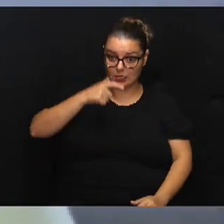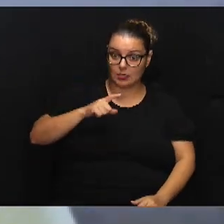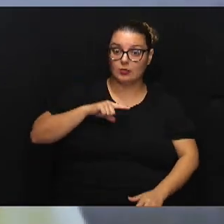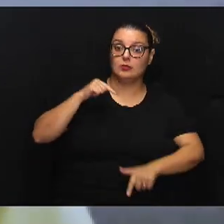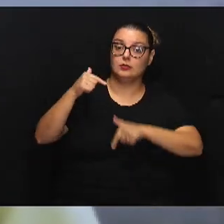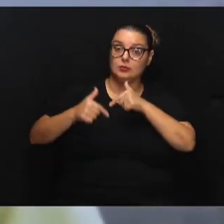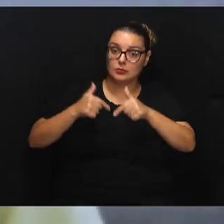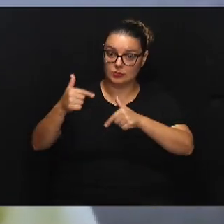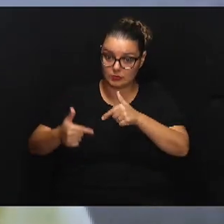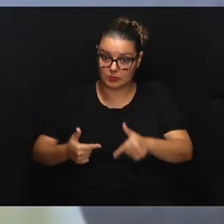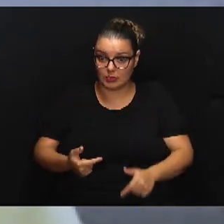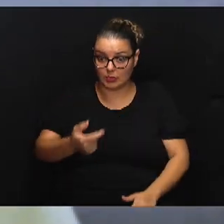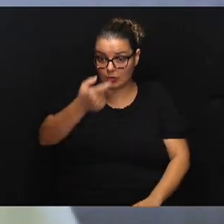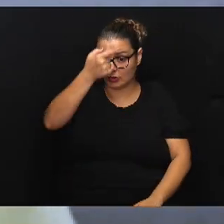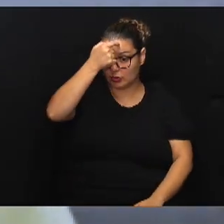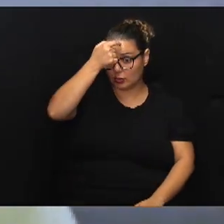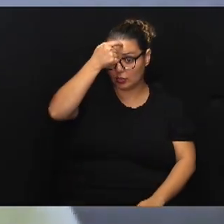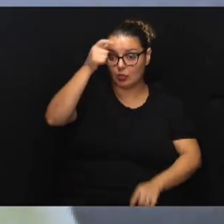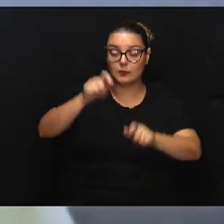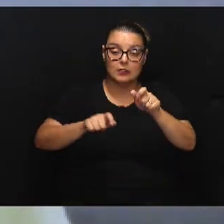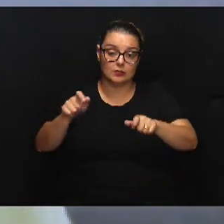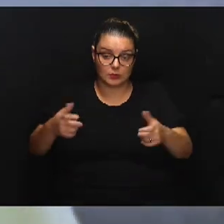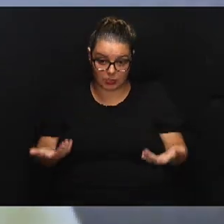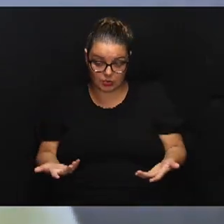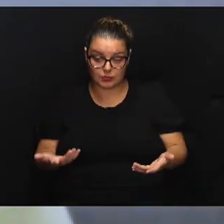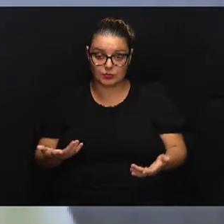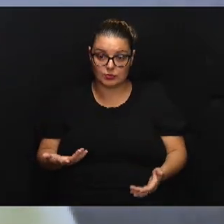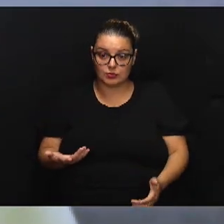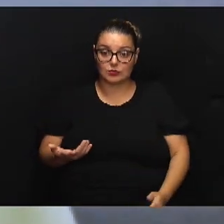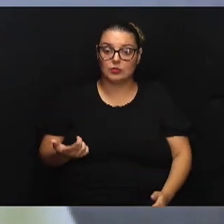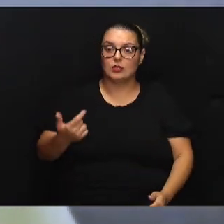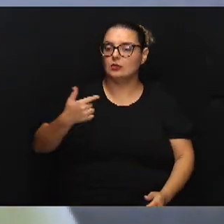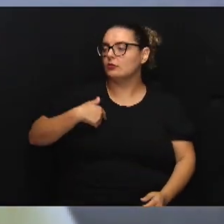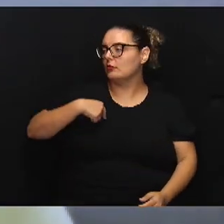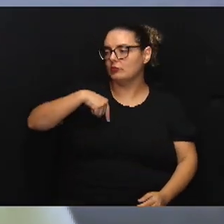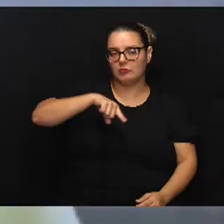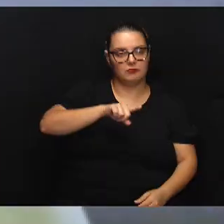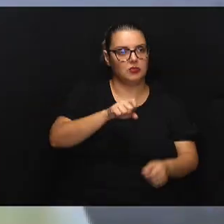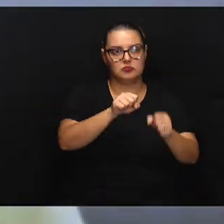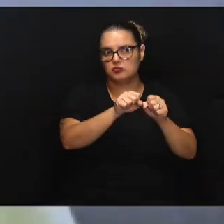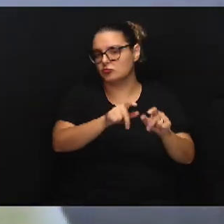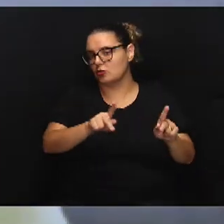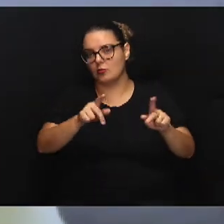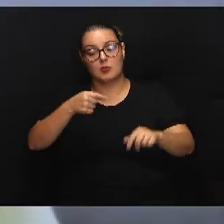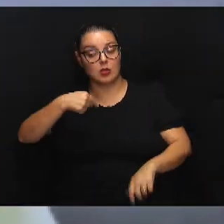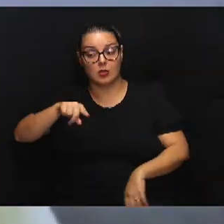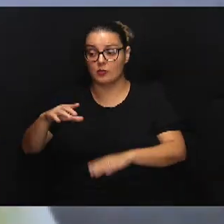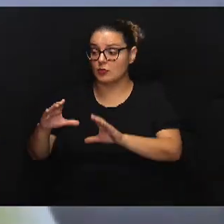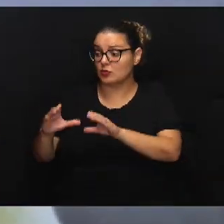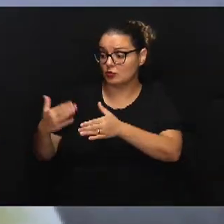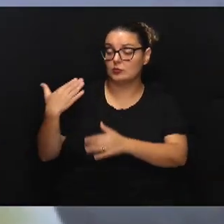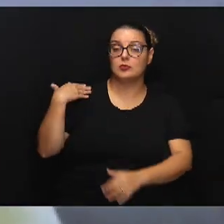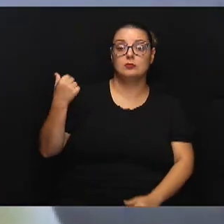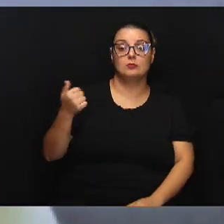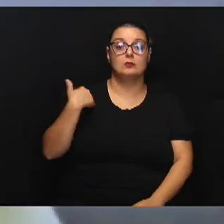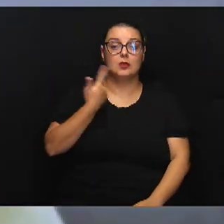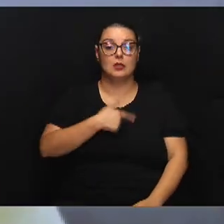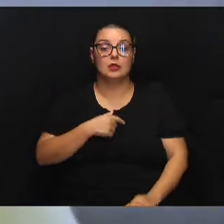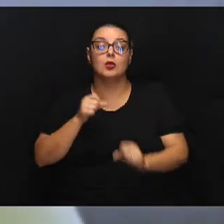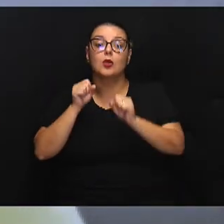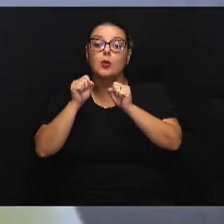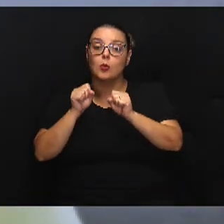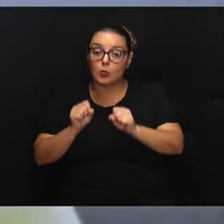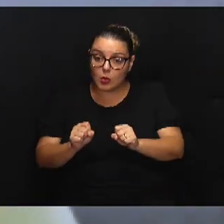trabalhado na conscientização dessas pessoas, vou em shoppings, eu vou em grupos que me chamam para que a gente